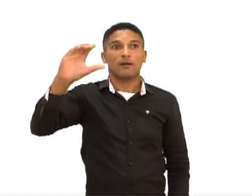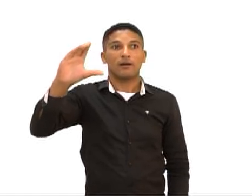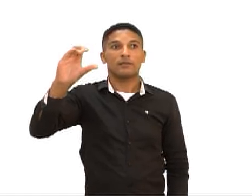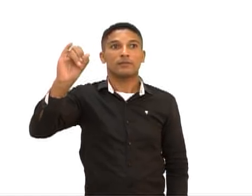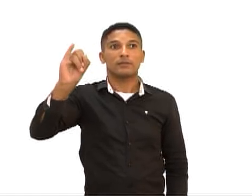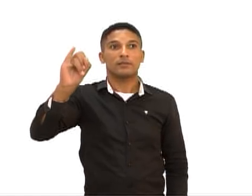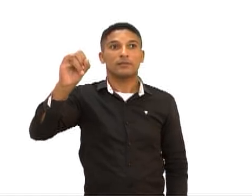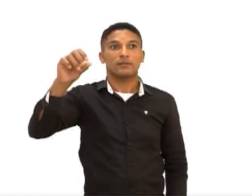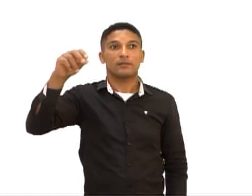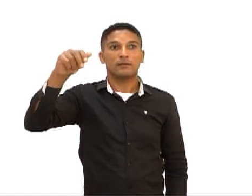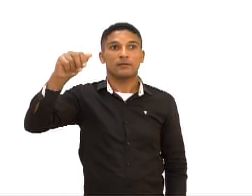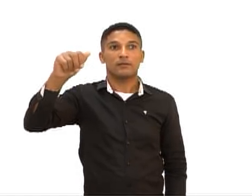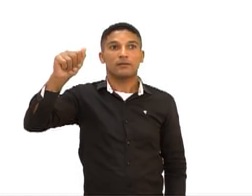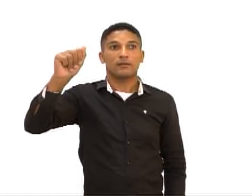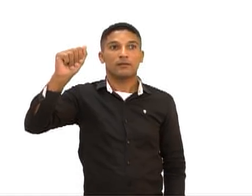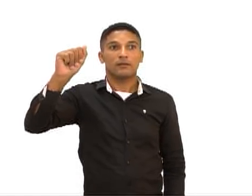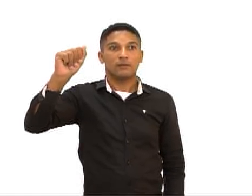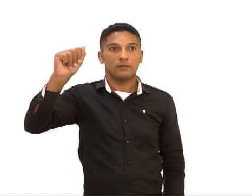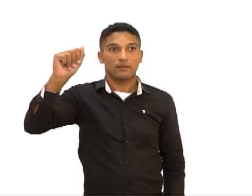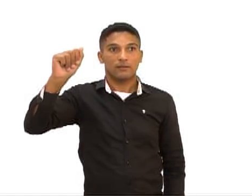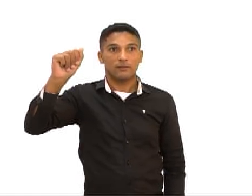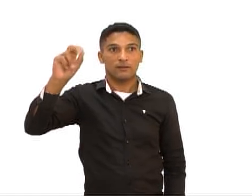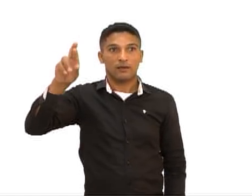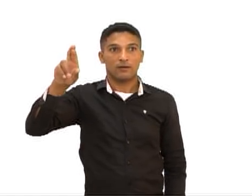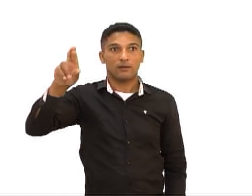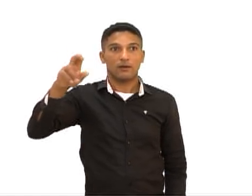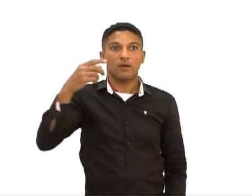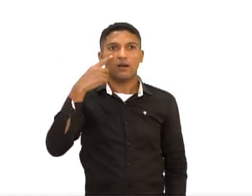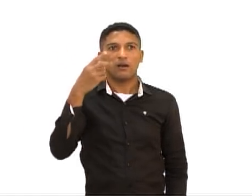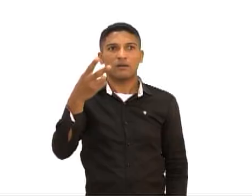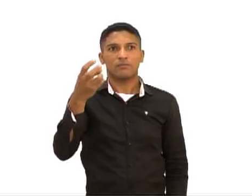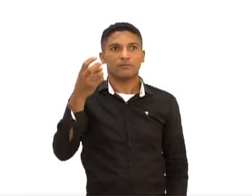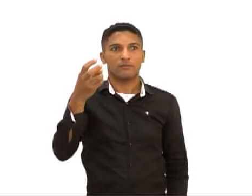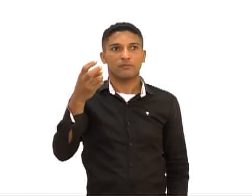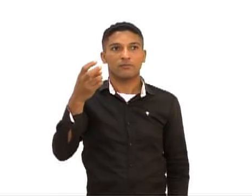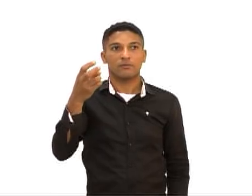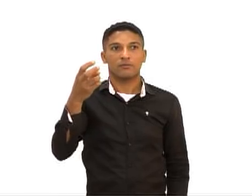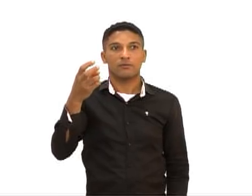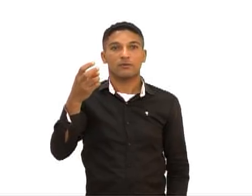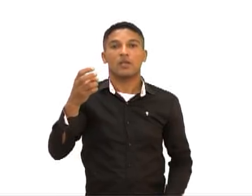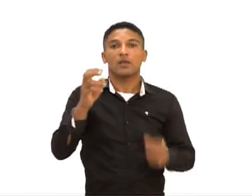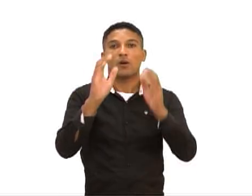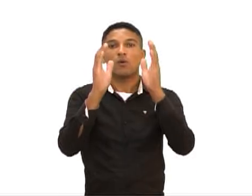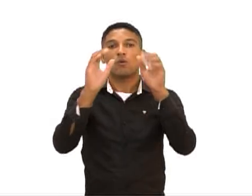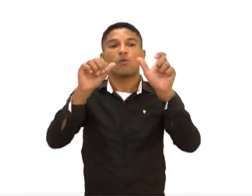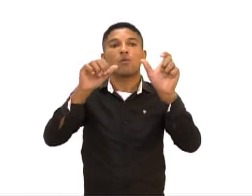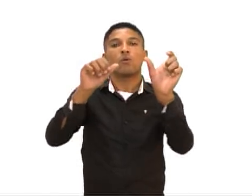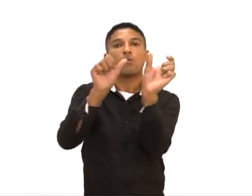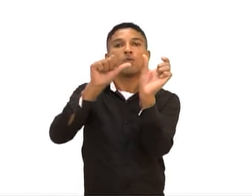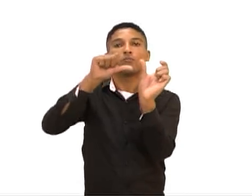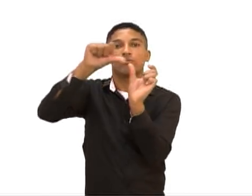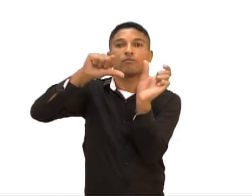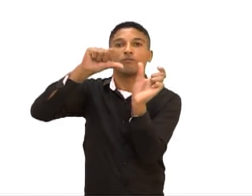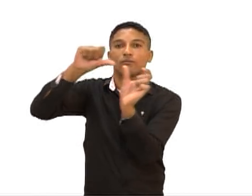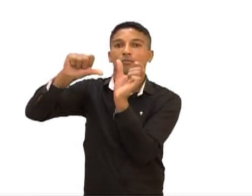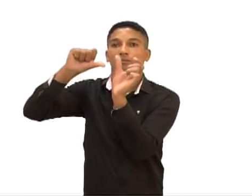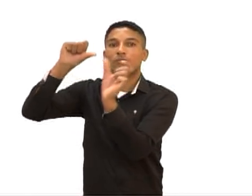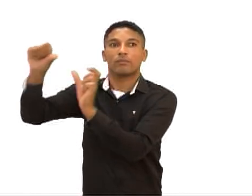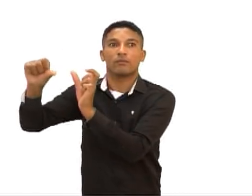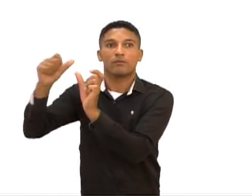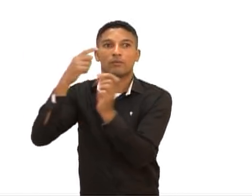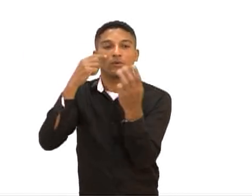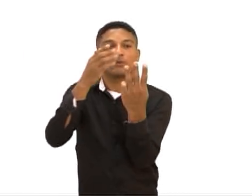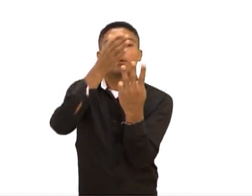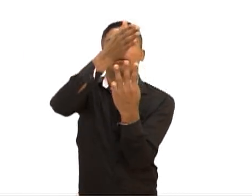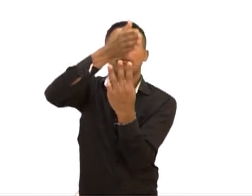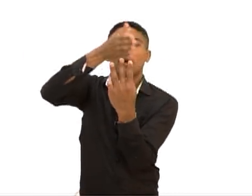a logomarca utilizada geralmente quando eles elaboram slogans de campanha publicitária. A gente sempre tem visto que se utiliza,